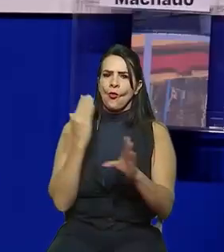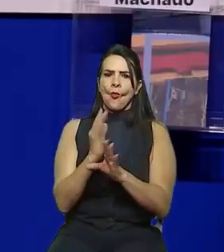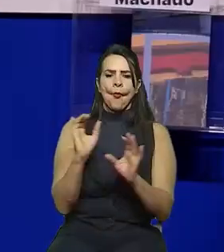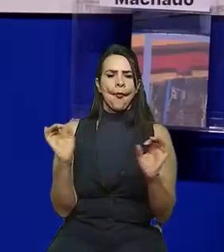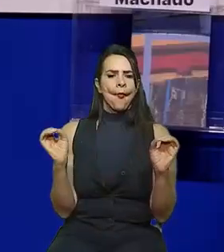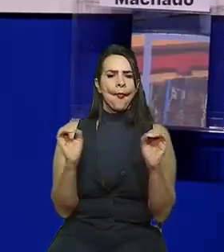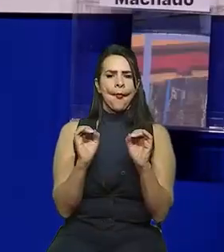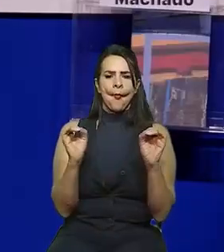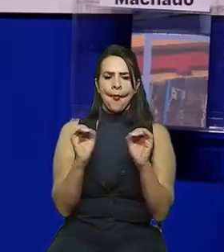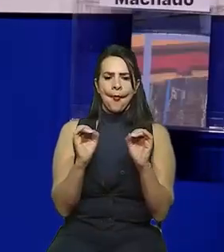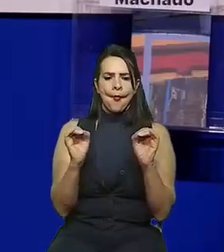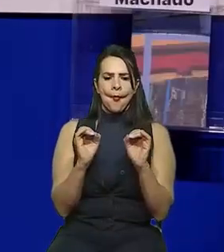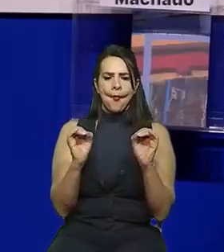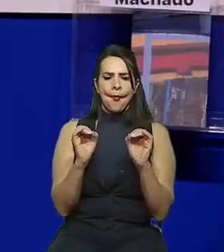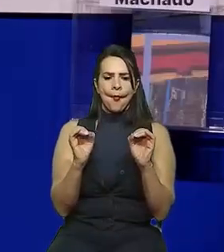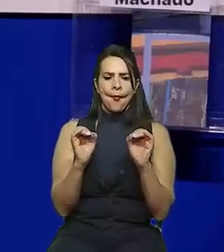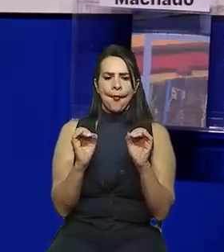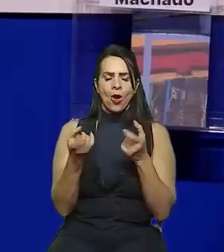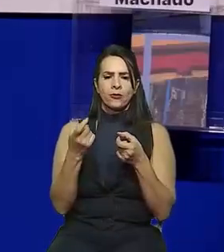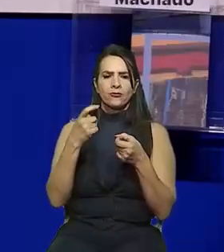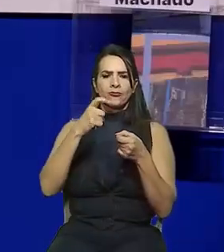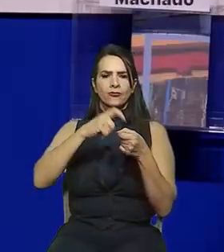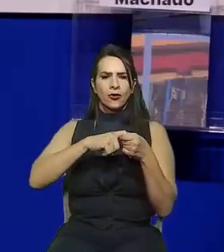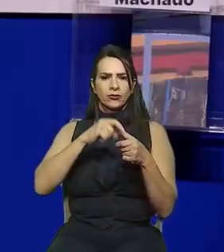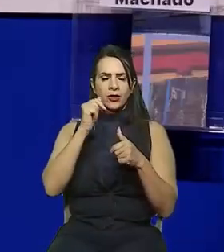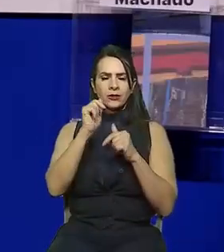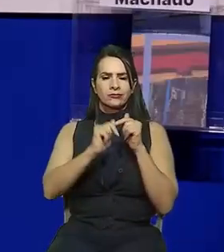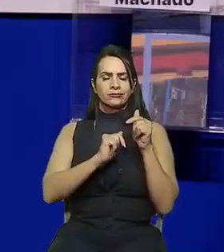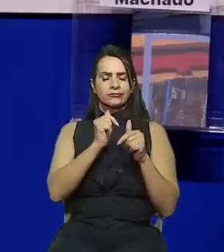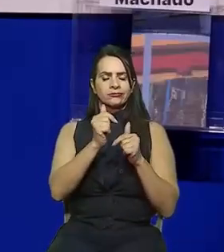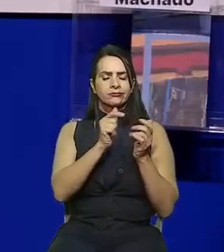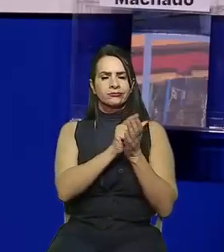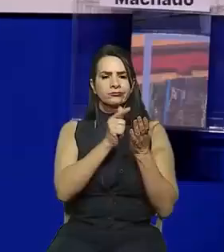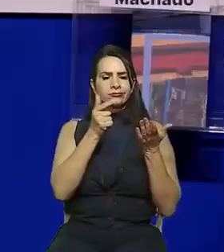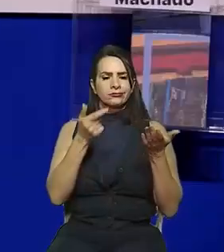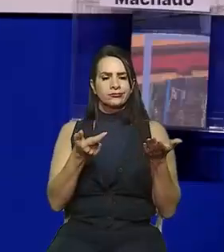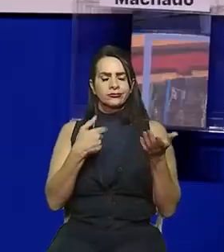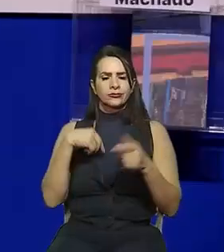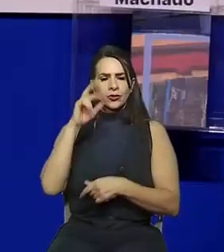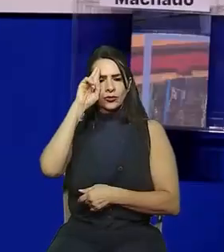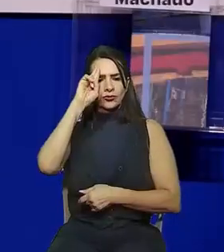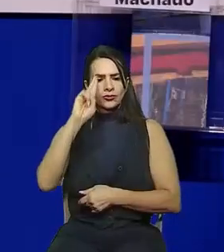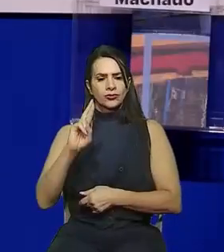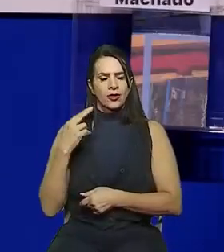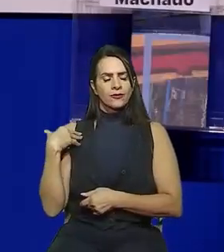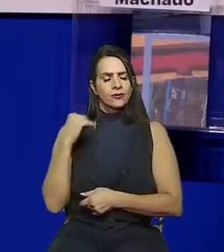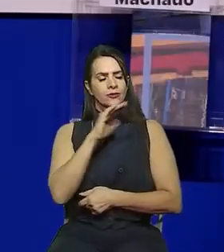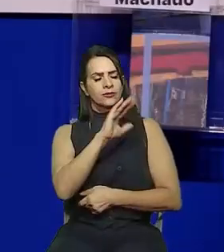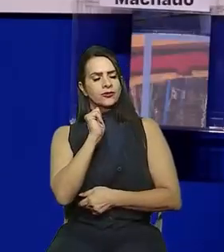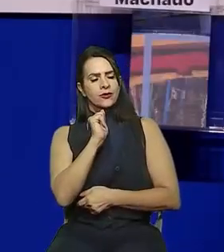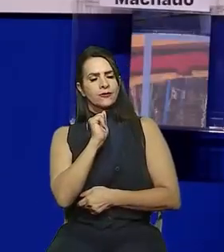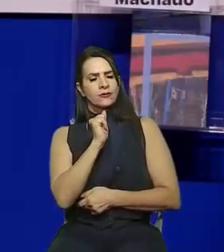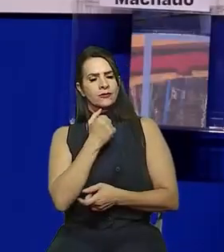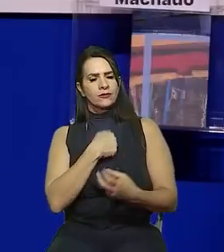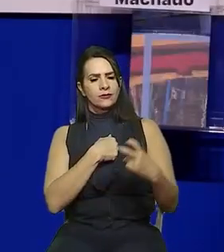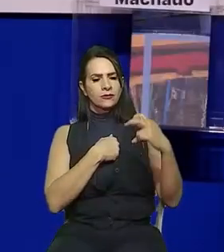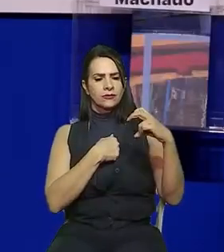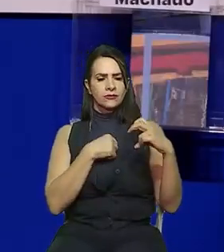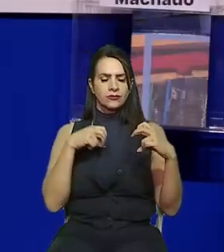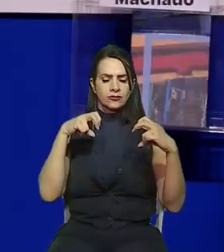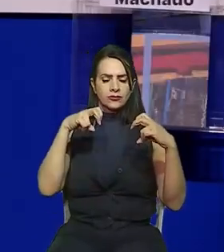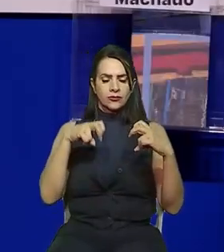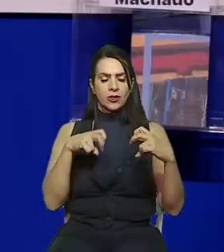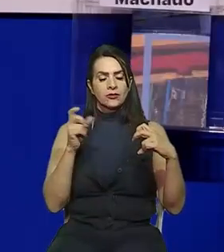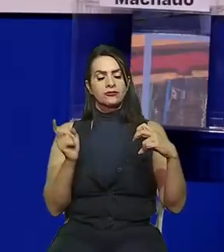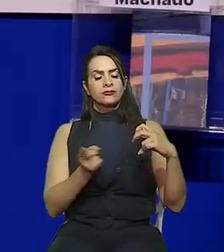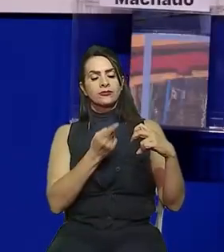nada. Voltei para a redação, o chefe de reportagem falou, olha, senta e bate porque é a